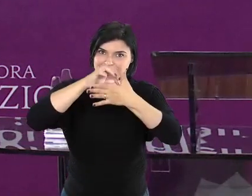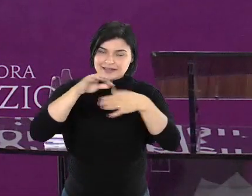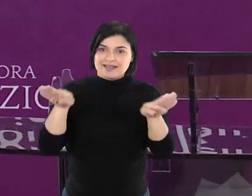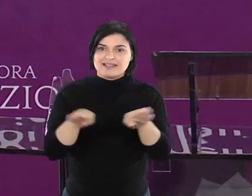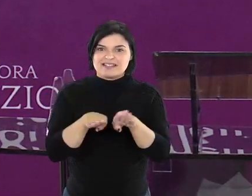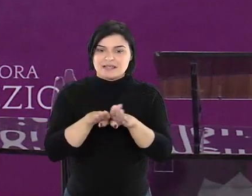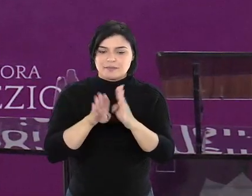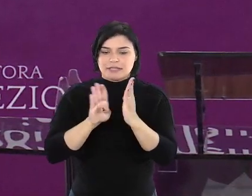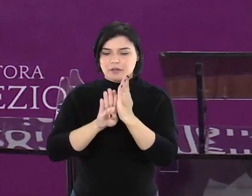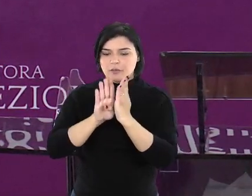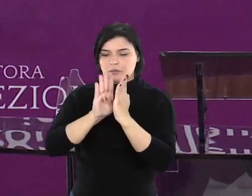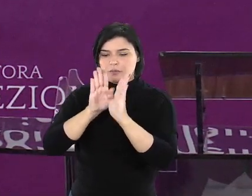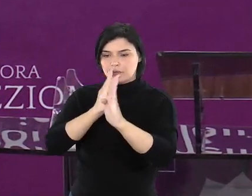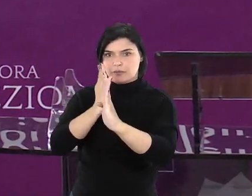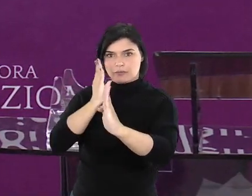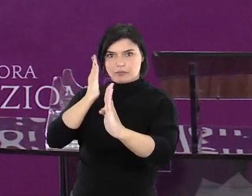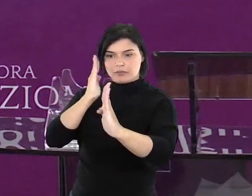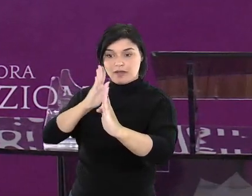demônios